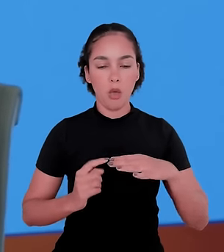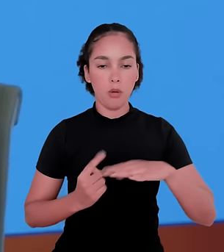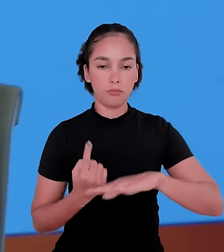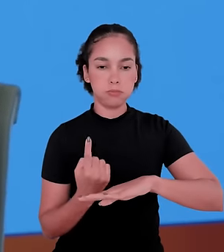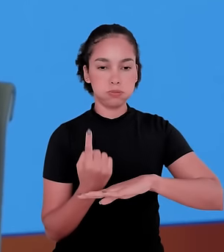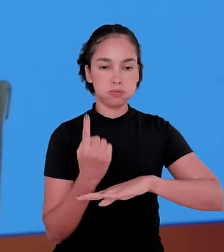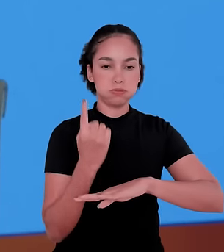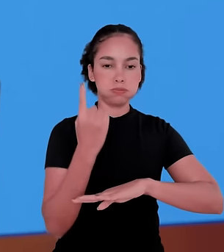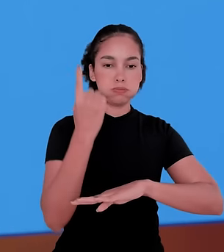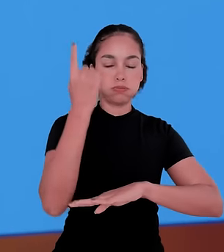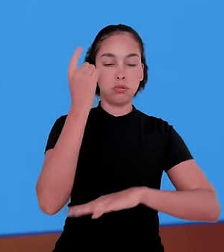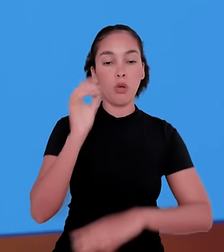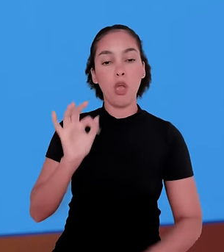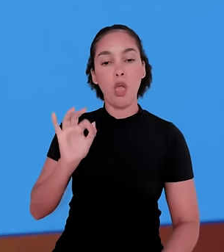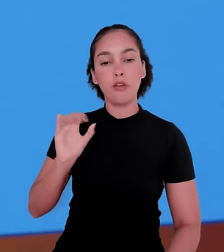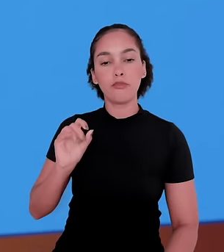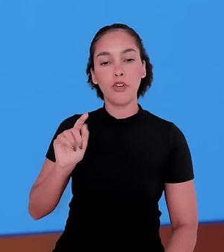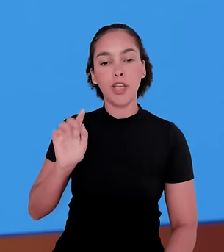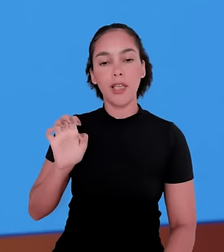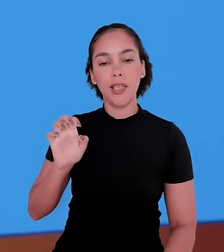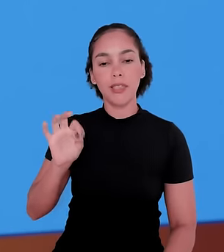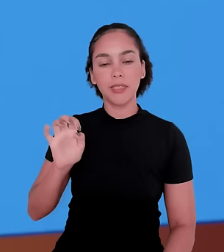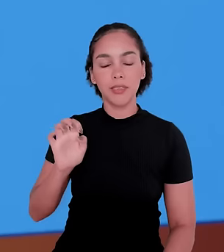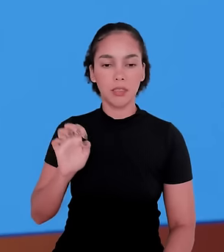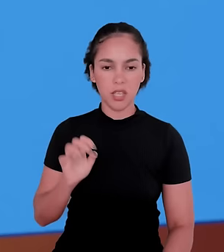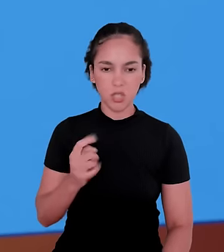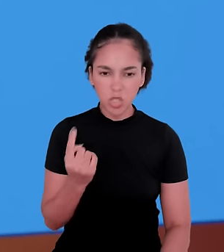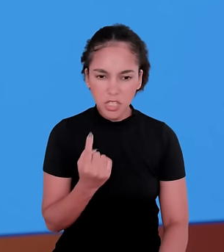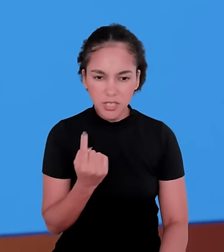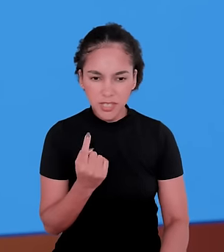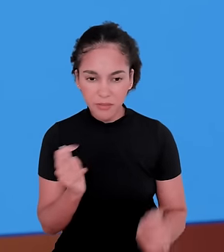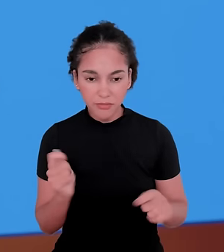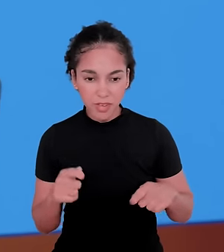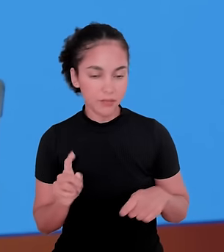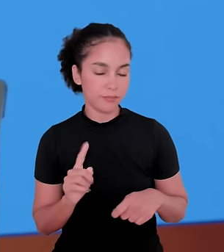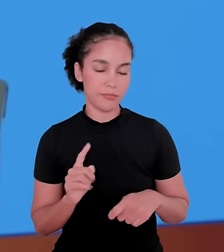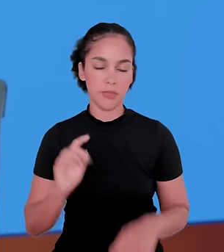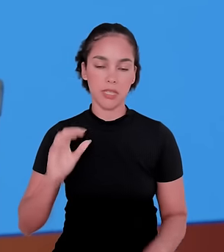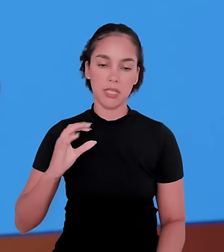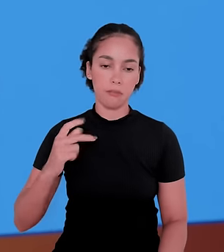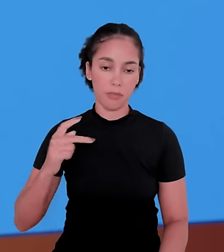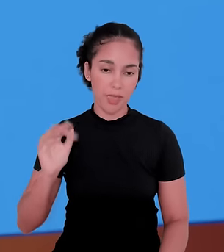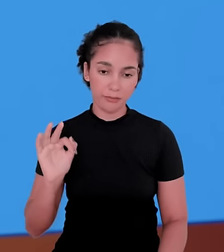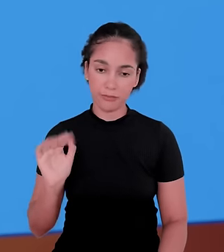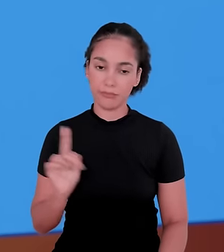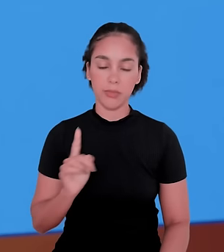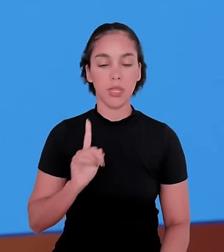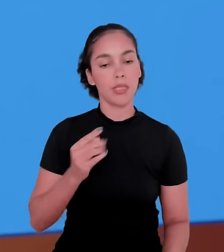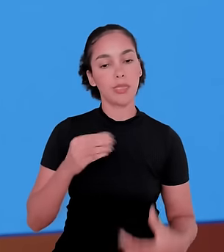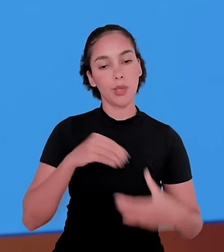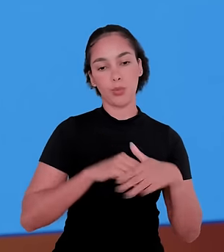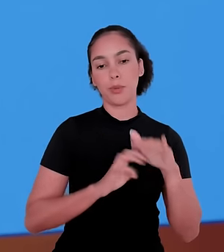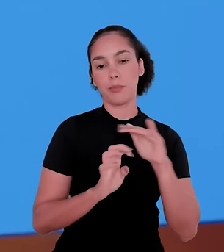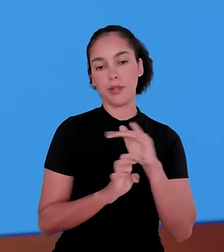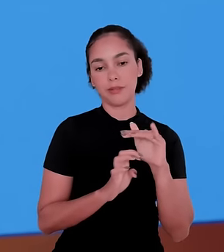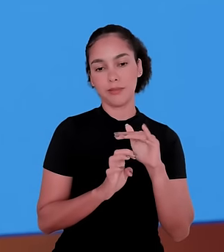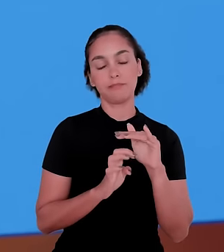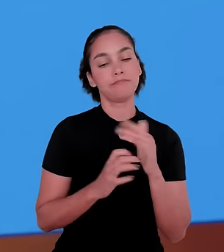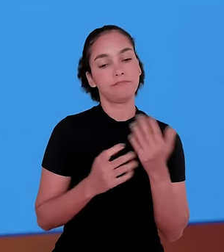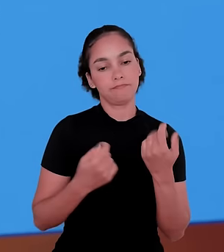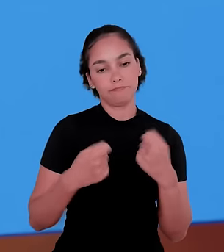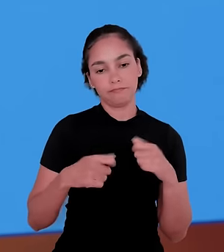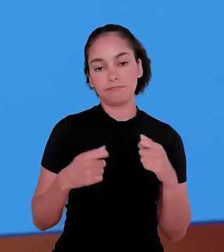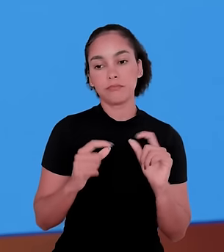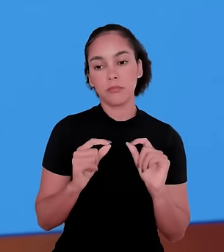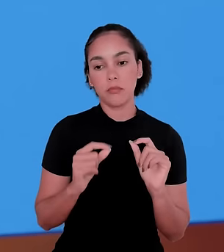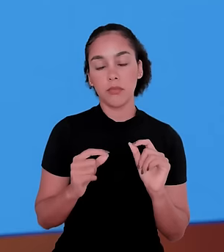um foguete você não vai desenvolver sozinho você vai desenvolver dentro de uma empresa né com uma com um centro de pesquisa e tudo mais então se você quiser depositar